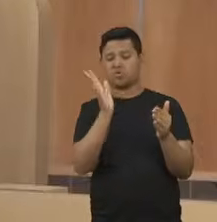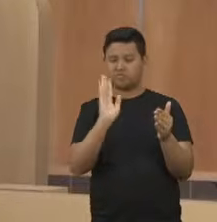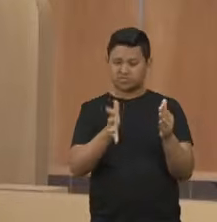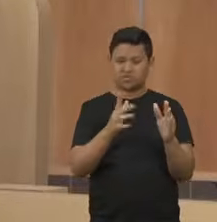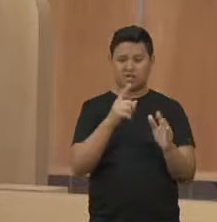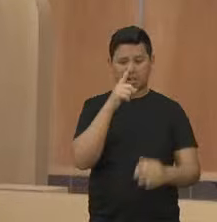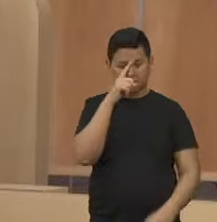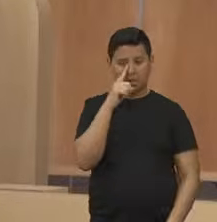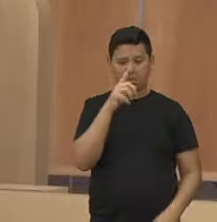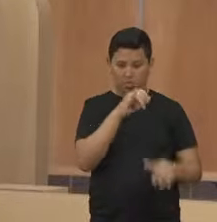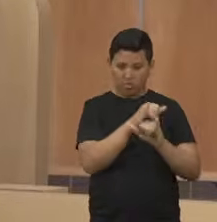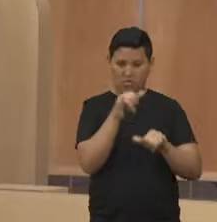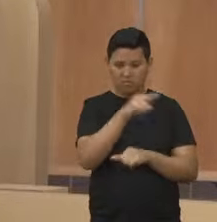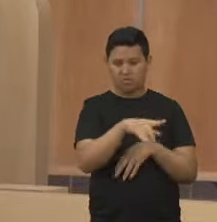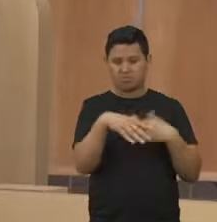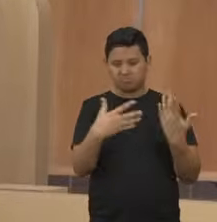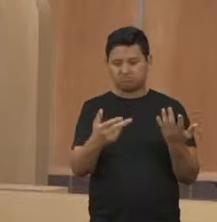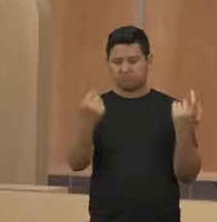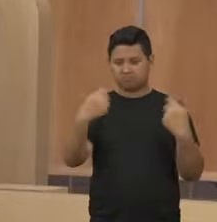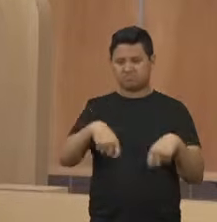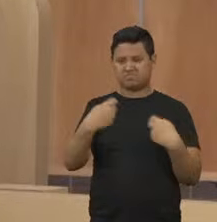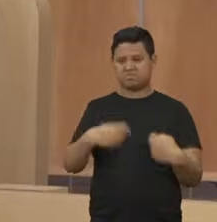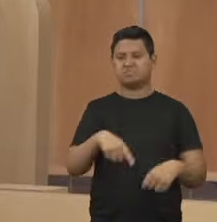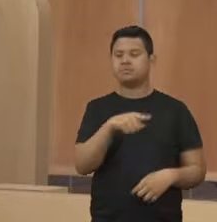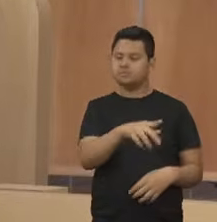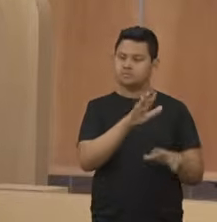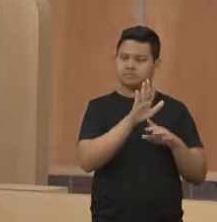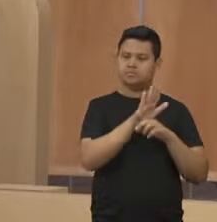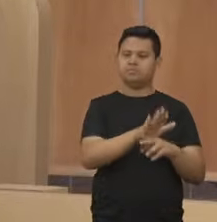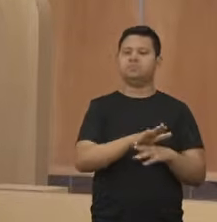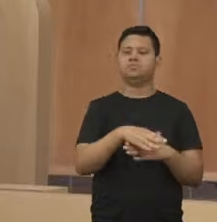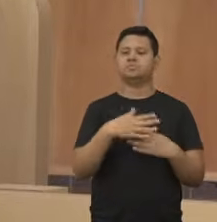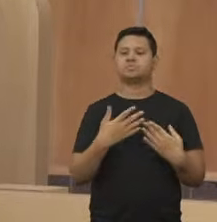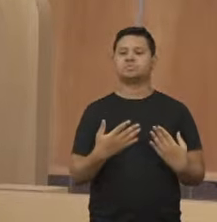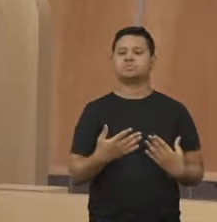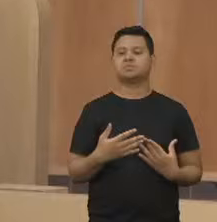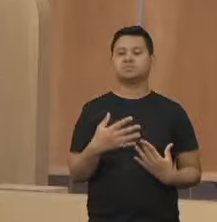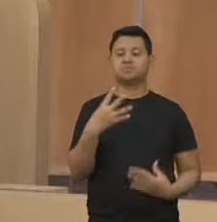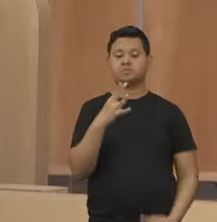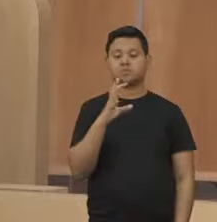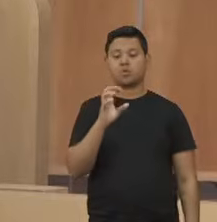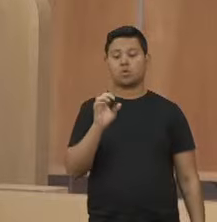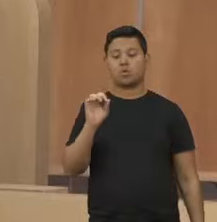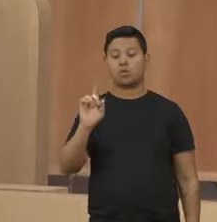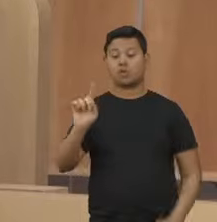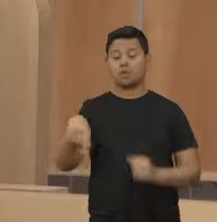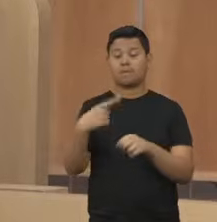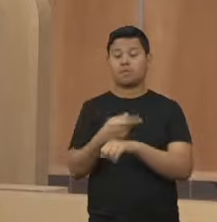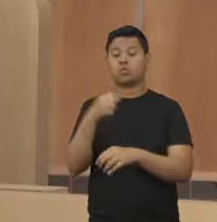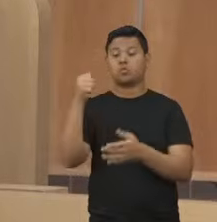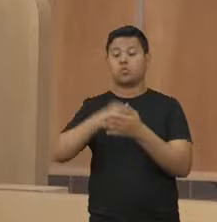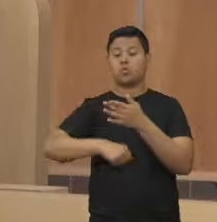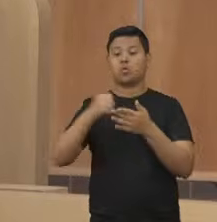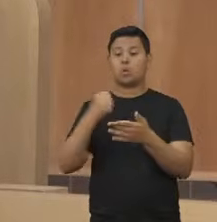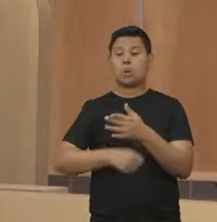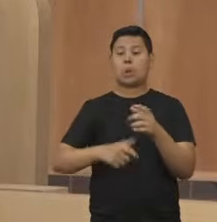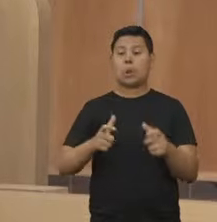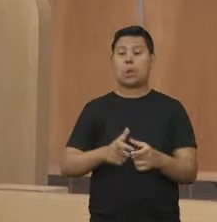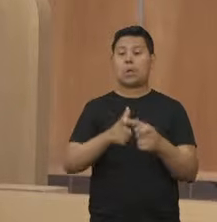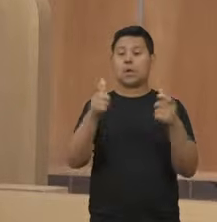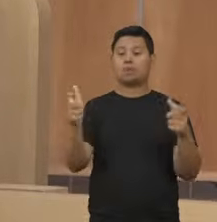mesmo pela Defesa Civil. E a gente precisa, sim, atender essas 400 e depois lutar para